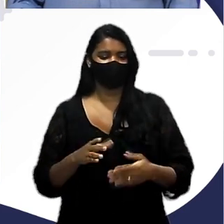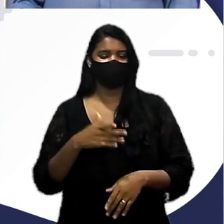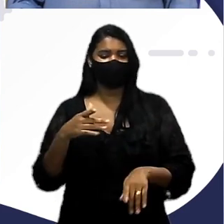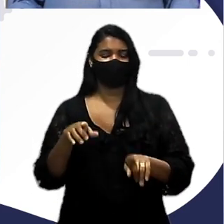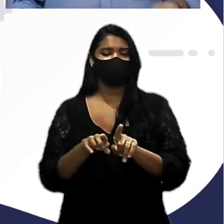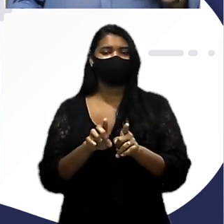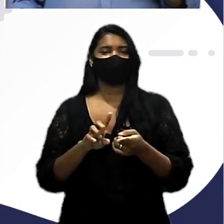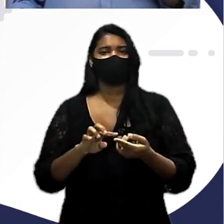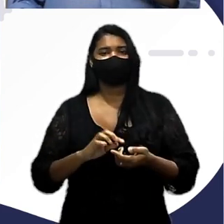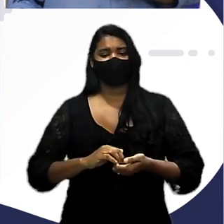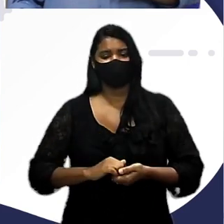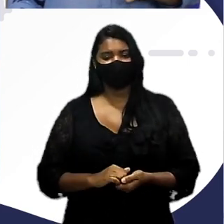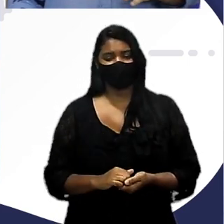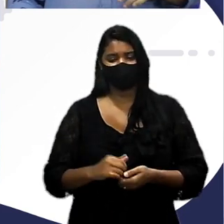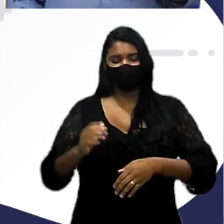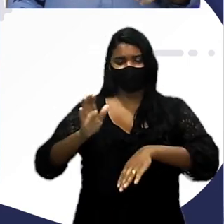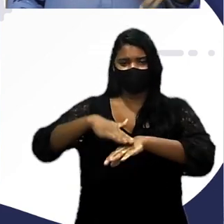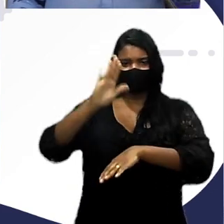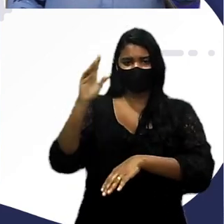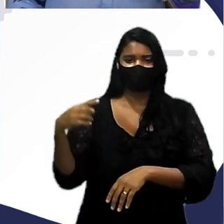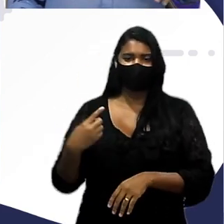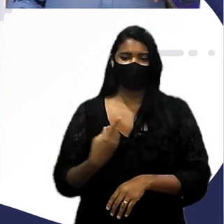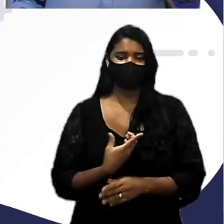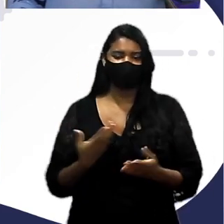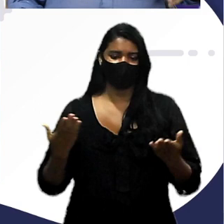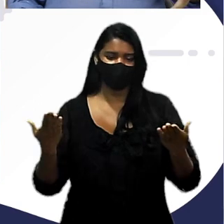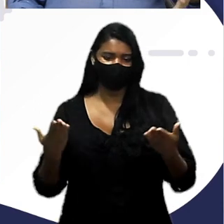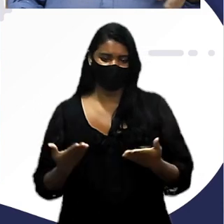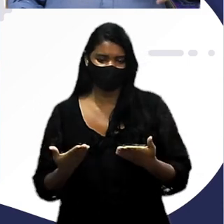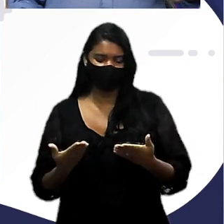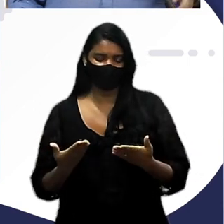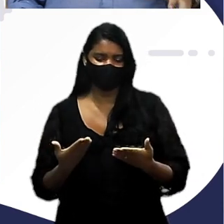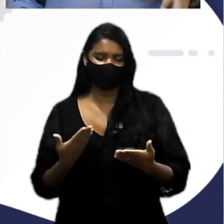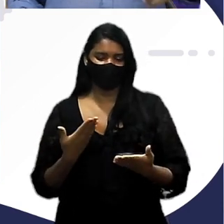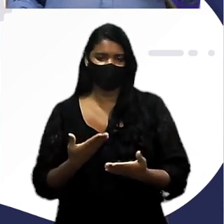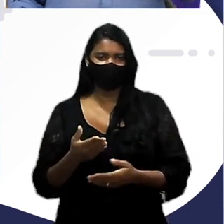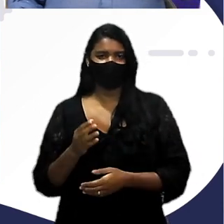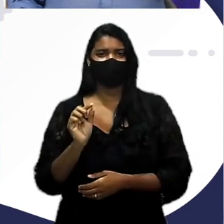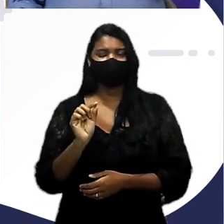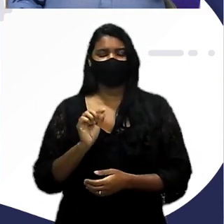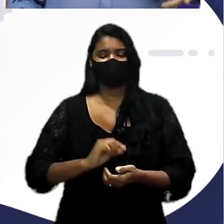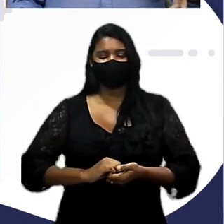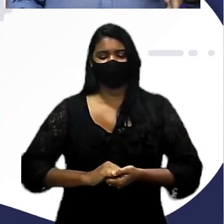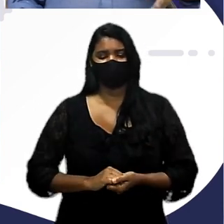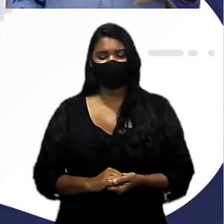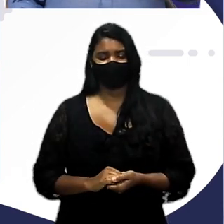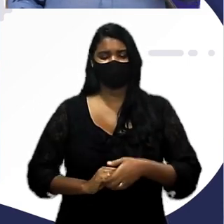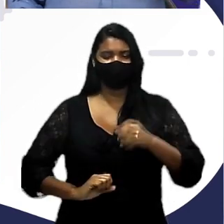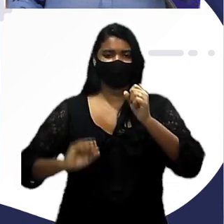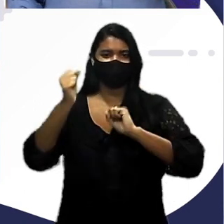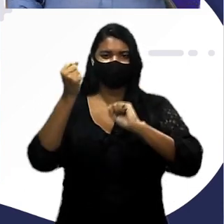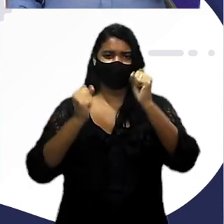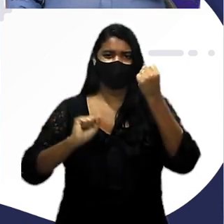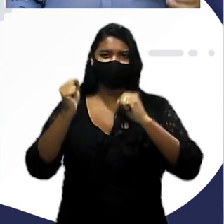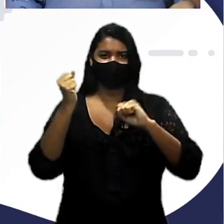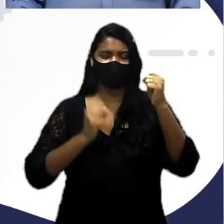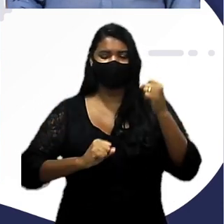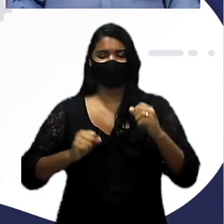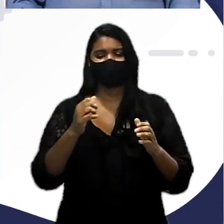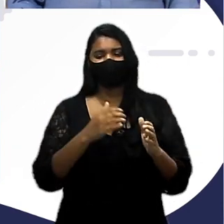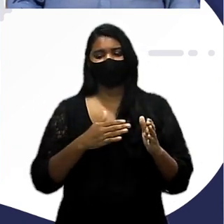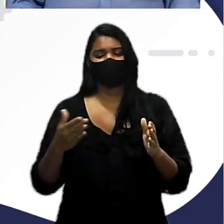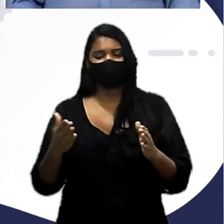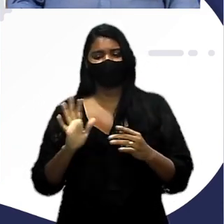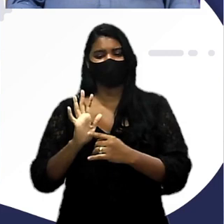automação. Cada vez mais nós estamos nos deparando com máquinas, não é? Com processos